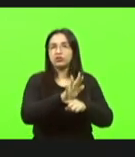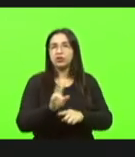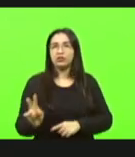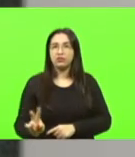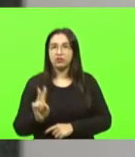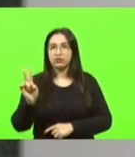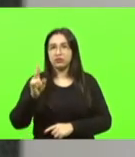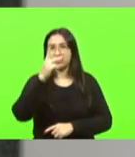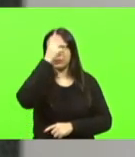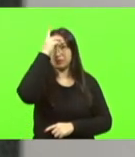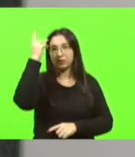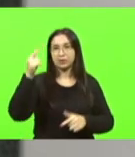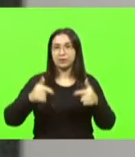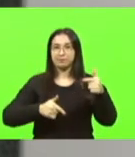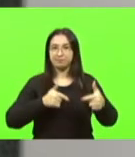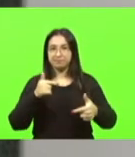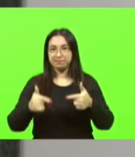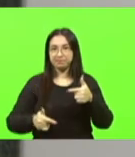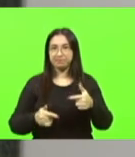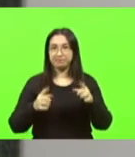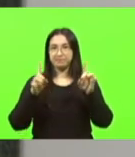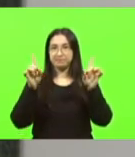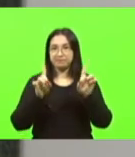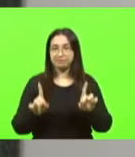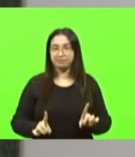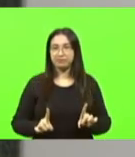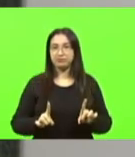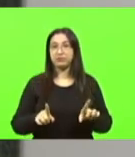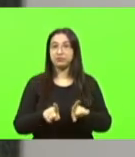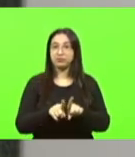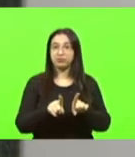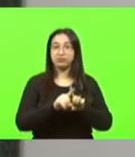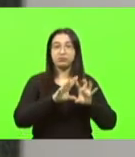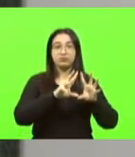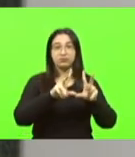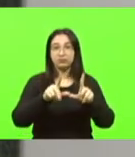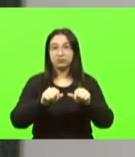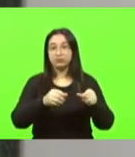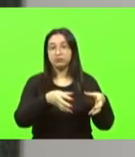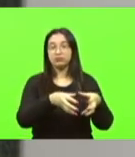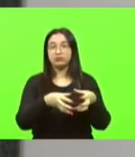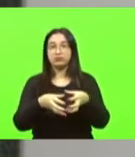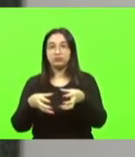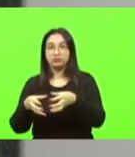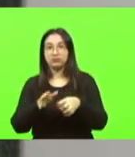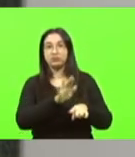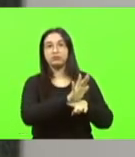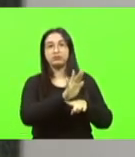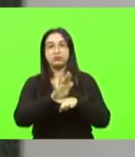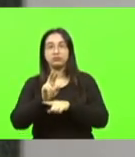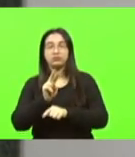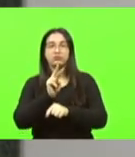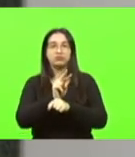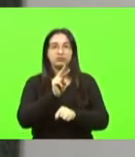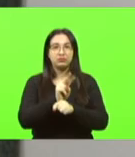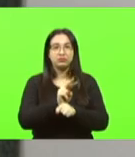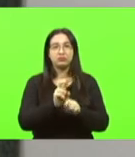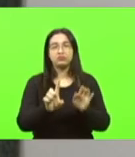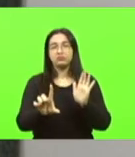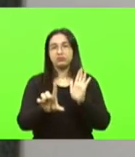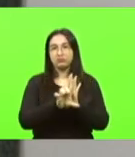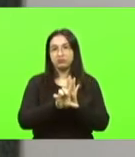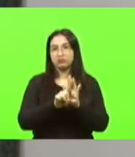deficiência e valorizar todos os órgãos que fomentam esse fim e protegem a lei e